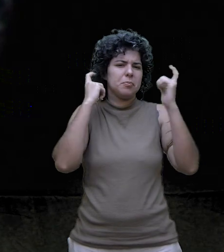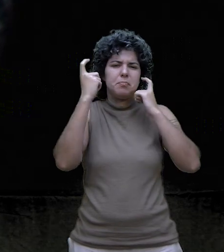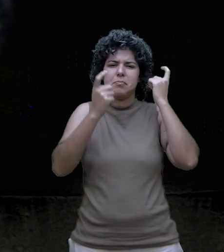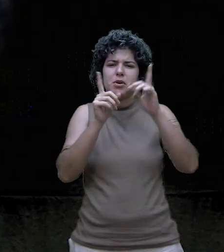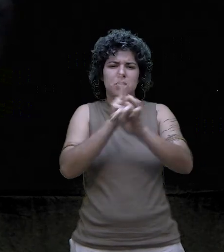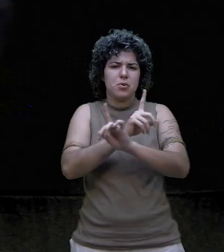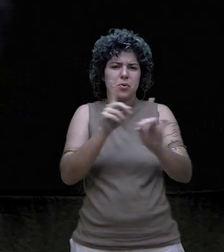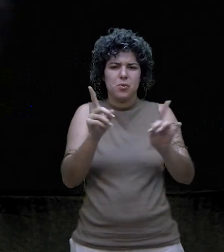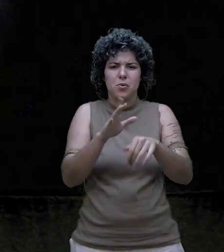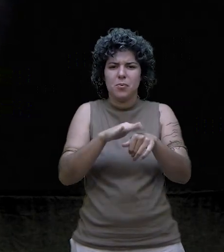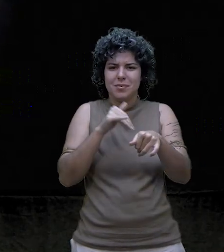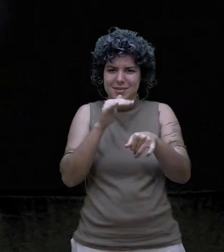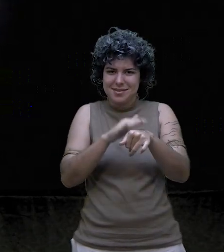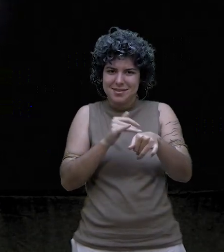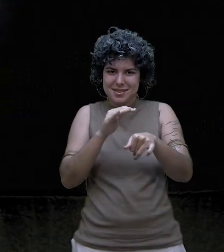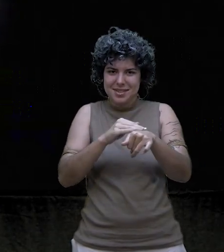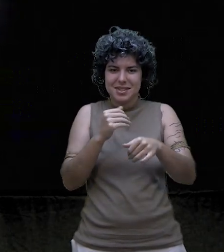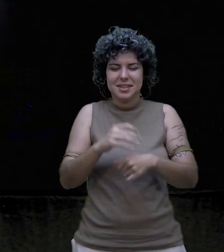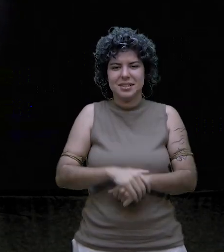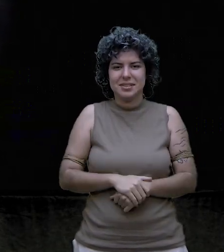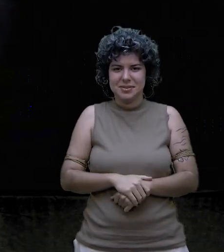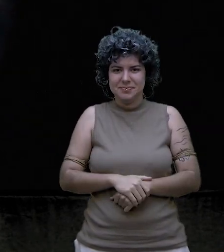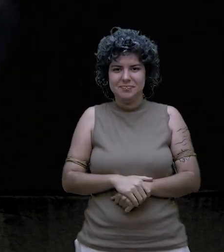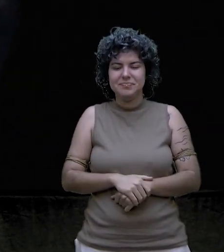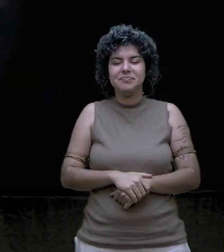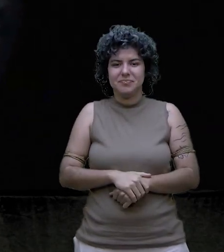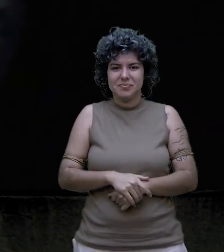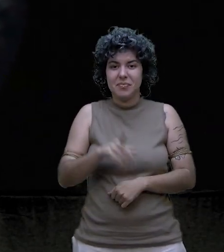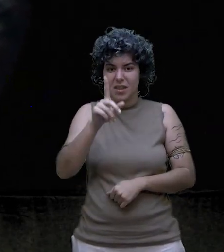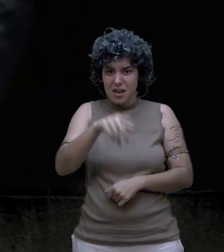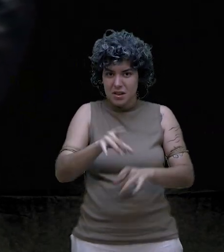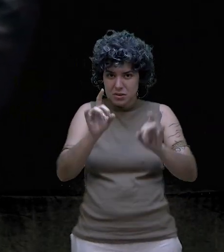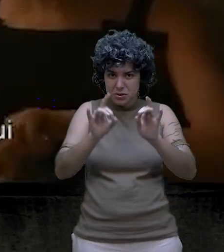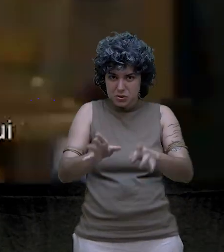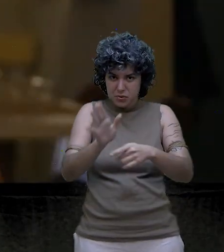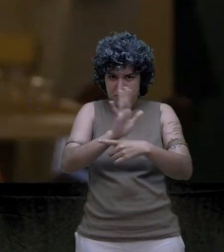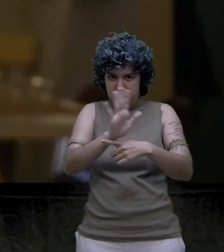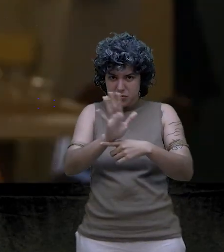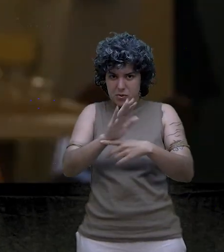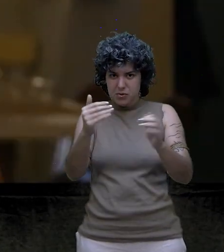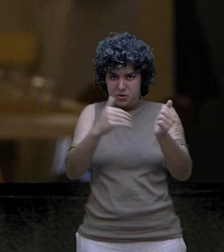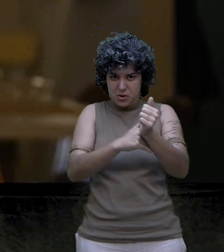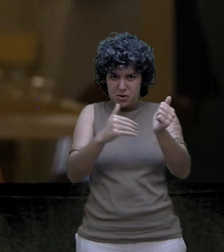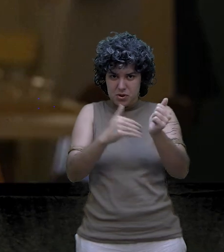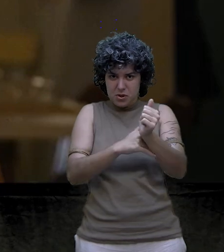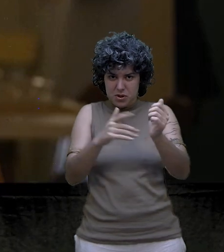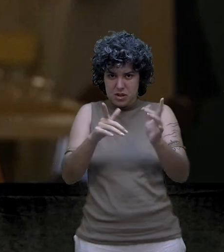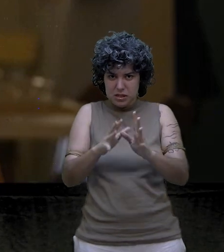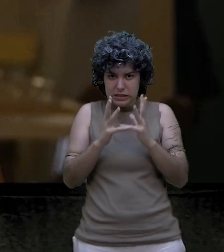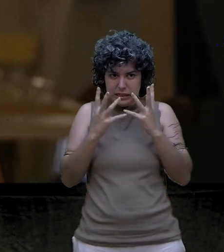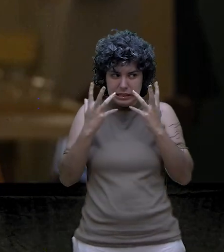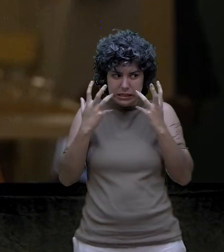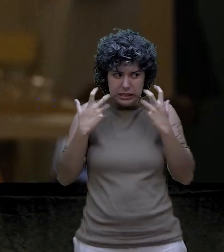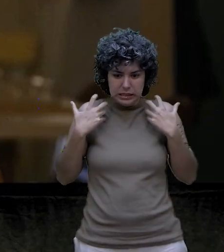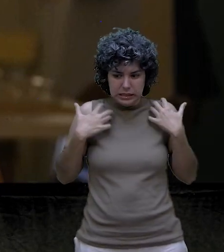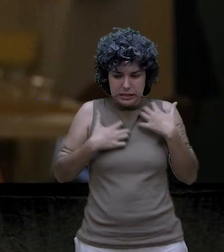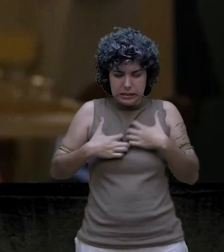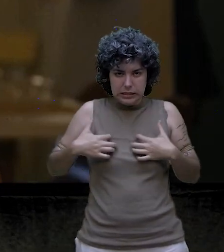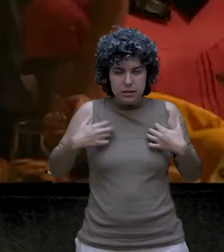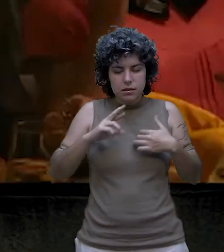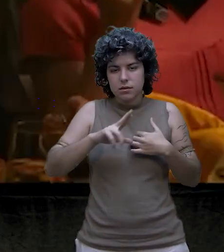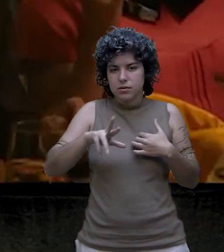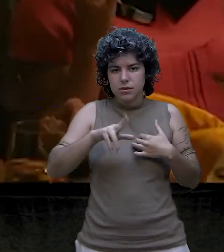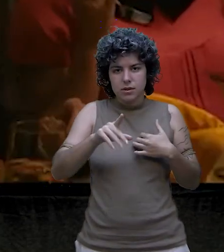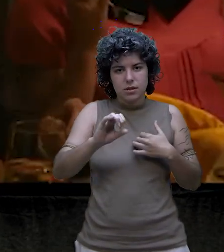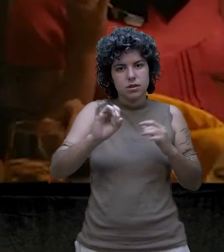por Olivia Wilde, não é só um filme sobre segredos sombrios. É um soco no estômago contra a ilusão de que